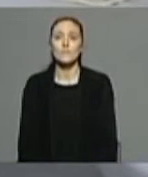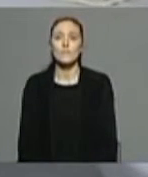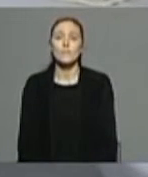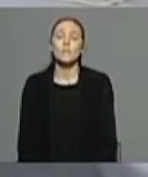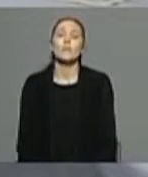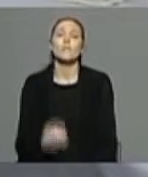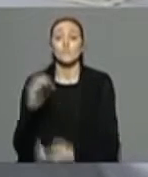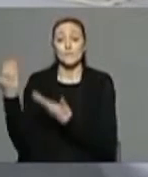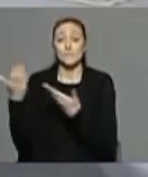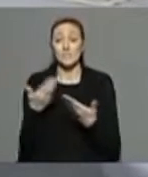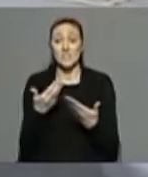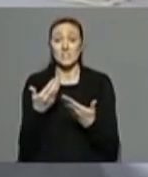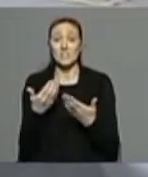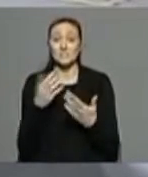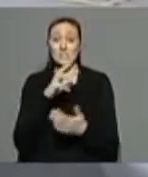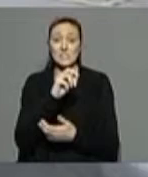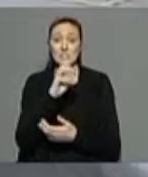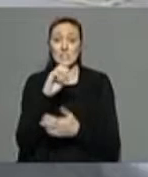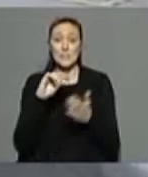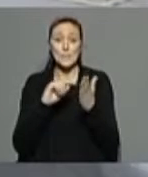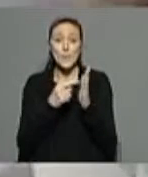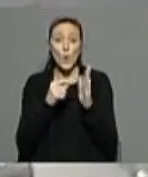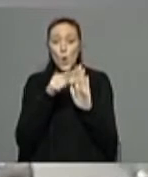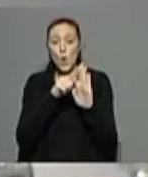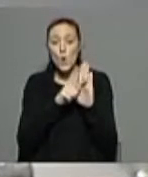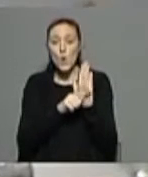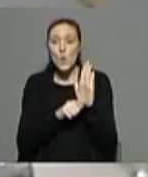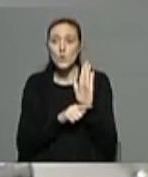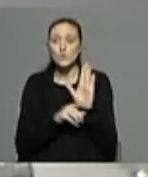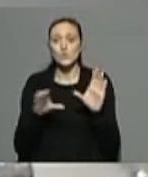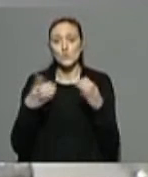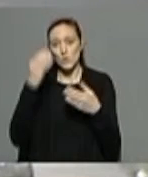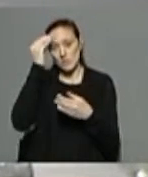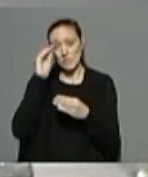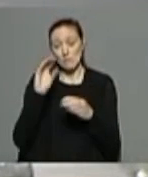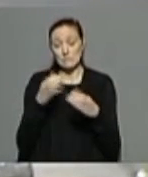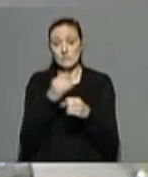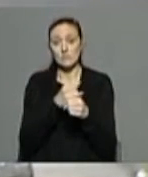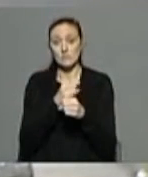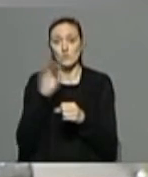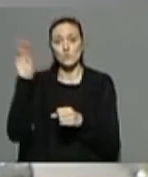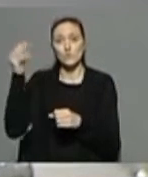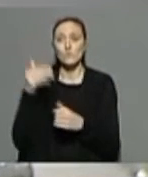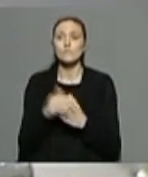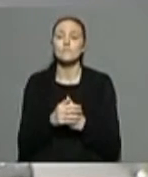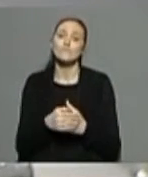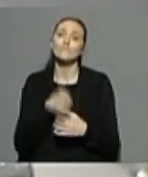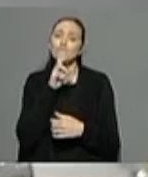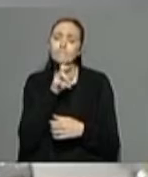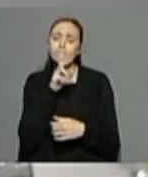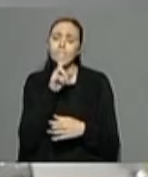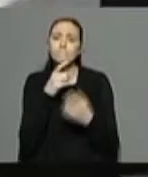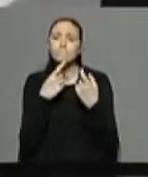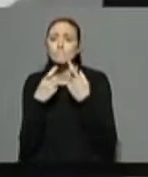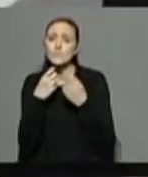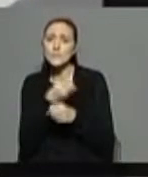Foram apresentados cerca de 30 pontos do memorando do Conselho de Ilha do Corvo. A reunião permitiu dar resposta a diversas questões,